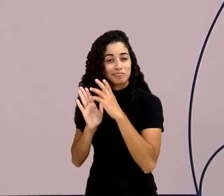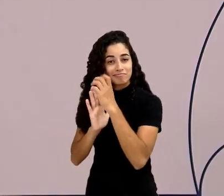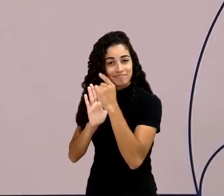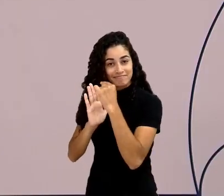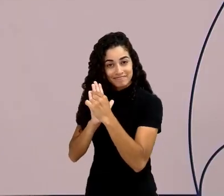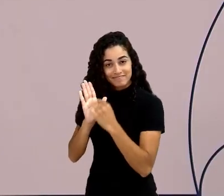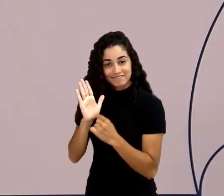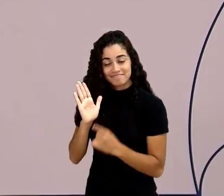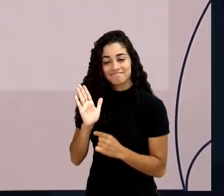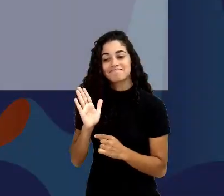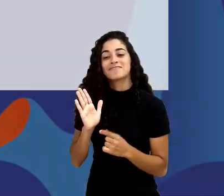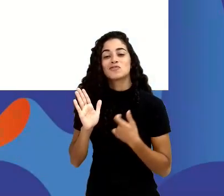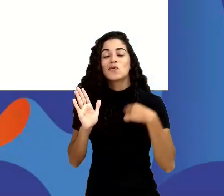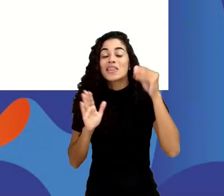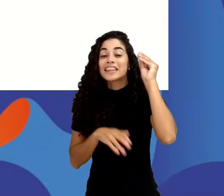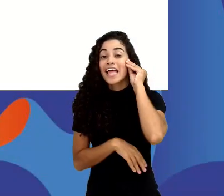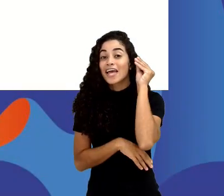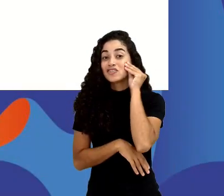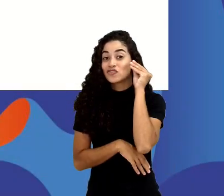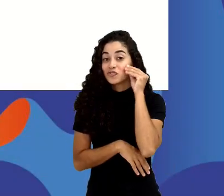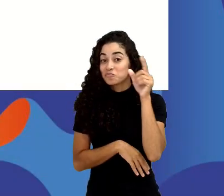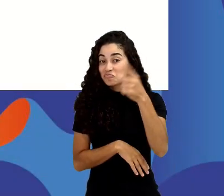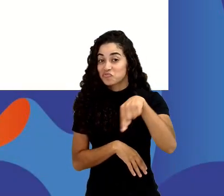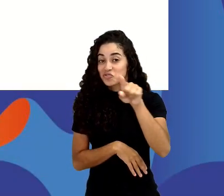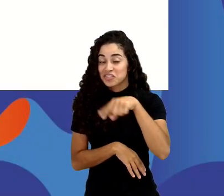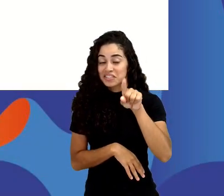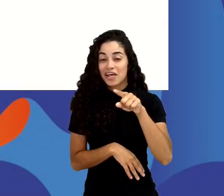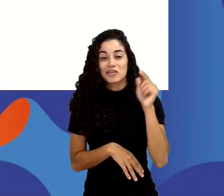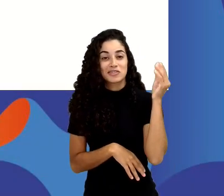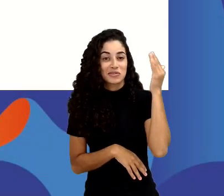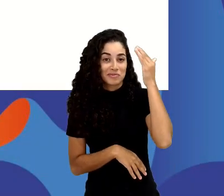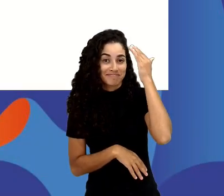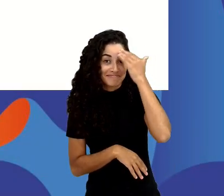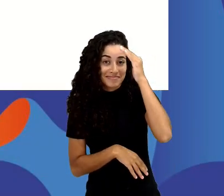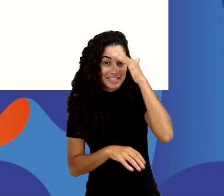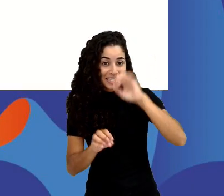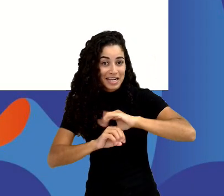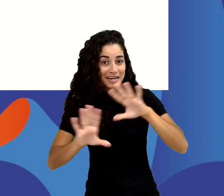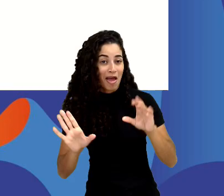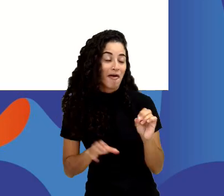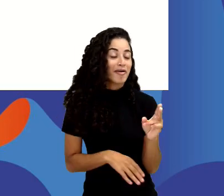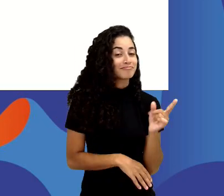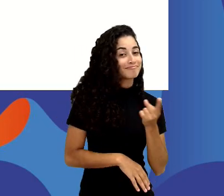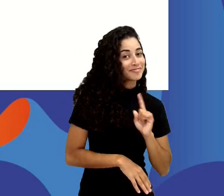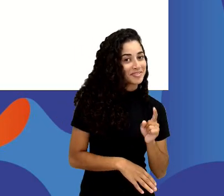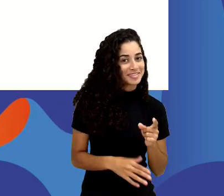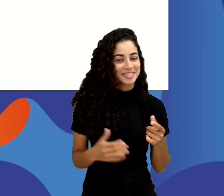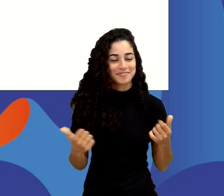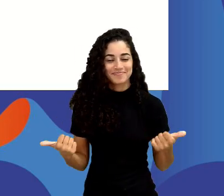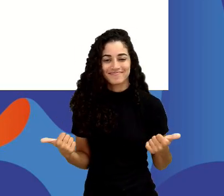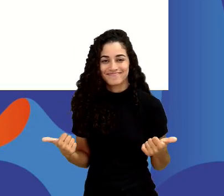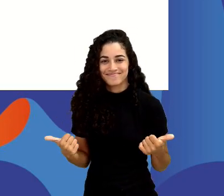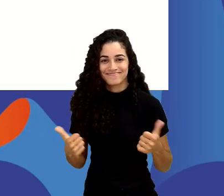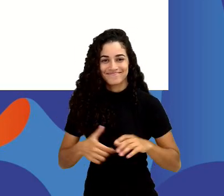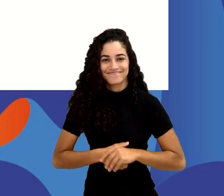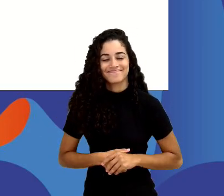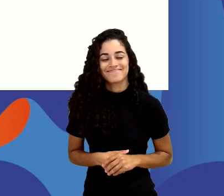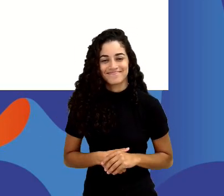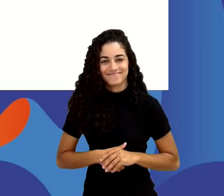esse QR Code, um teste para ver se vocês compreenderam o que a gente acabou